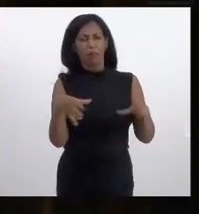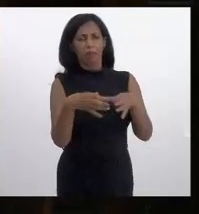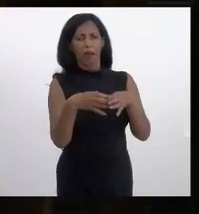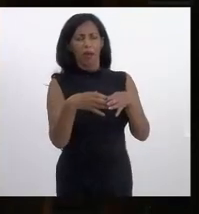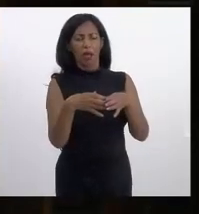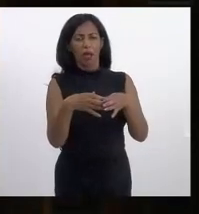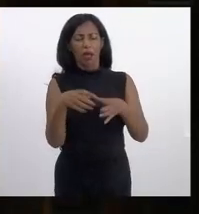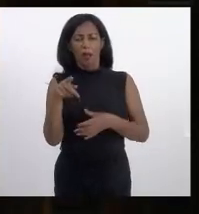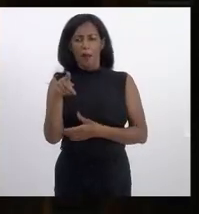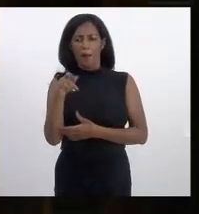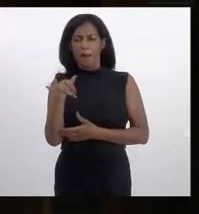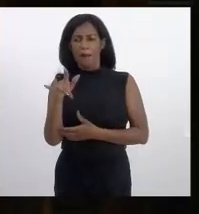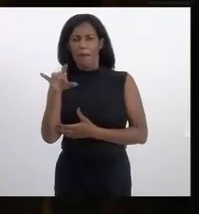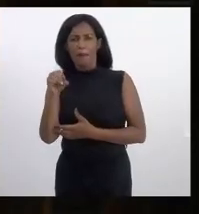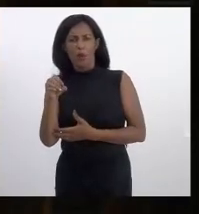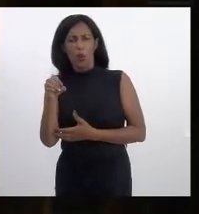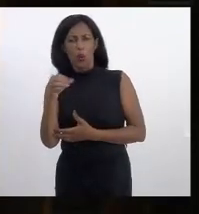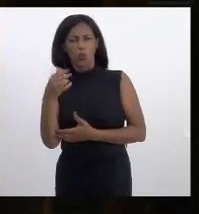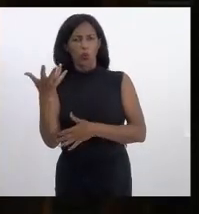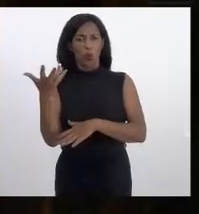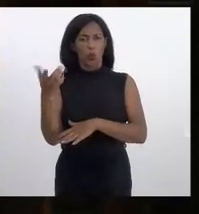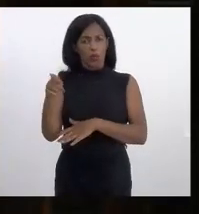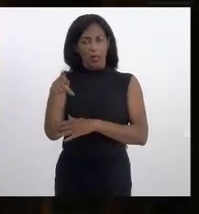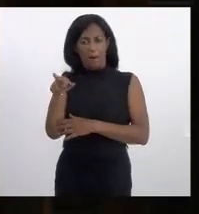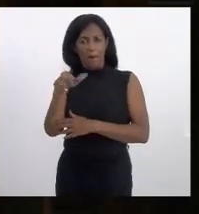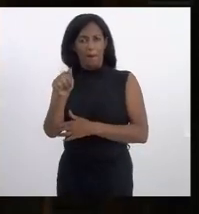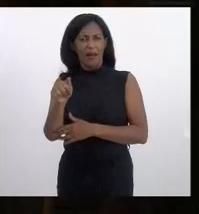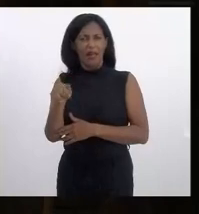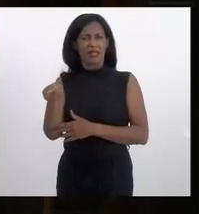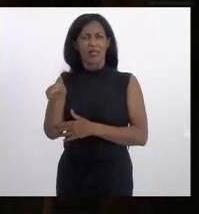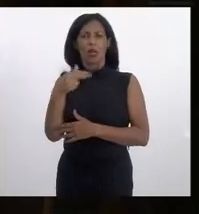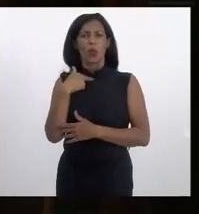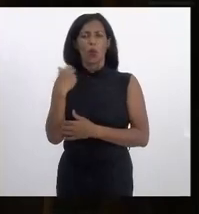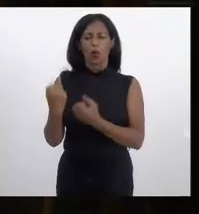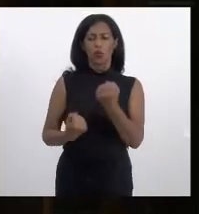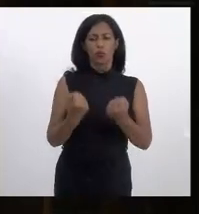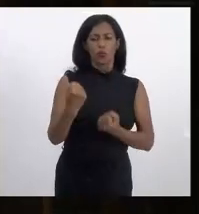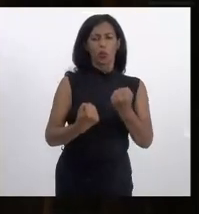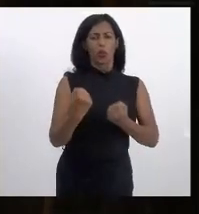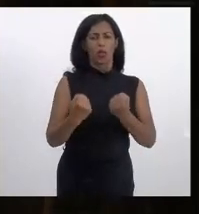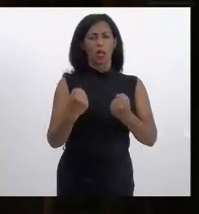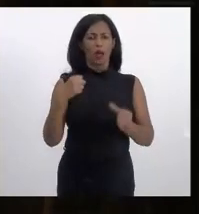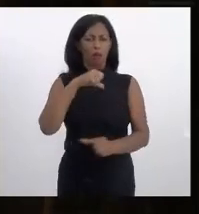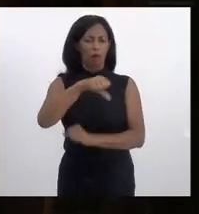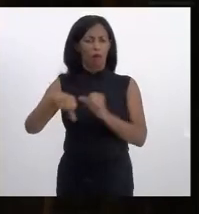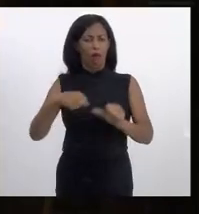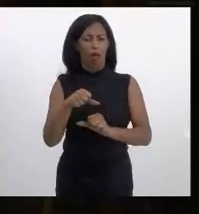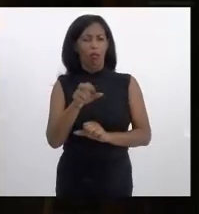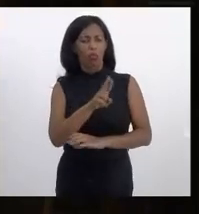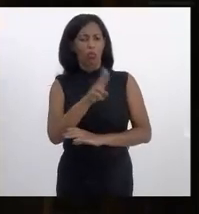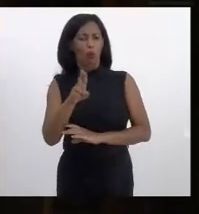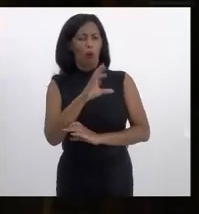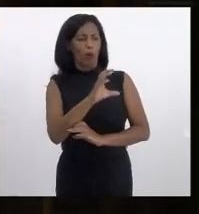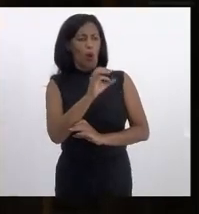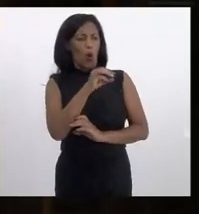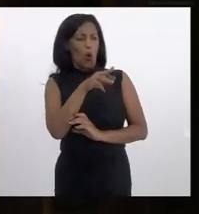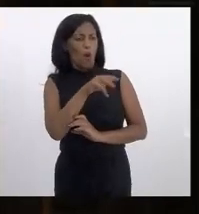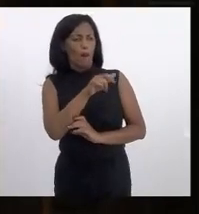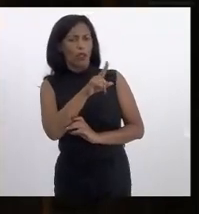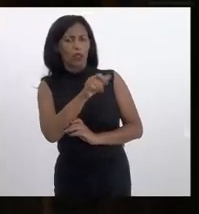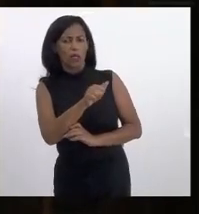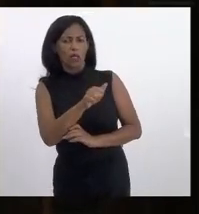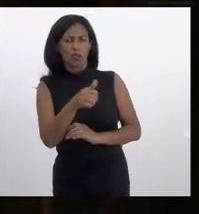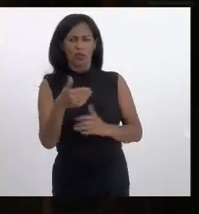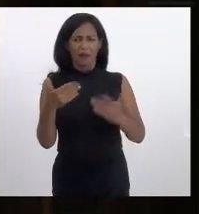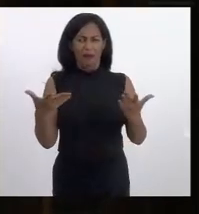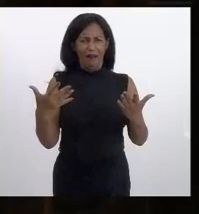pilotos praças não podem pilotar aeronave Porque vão ser chamados de Comandante então em 2021 até